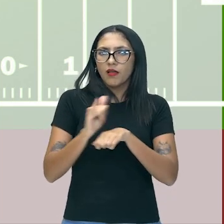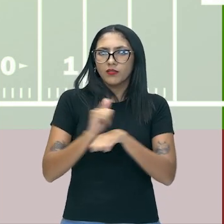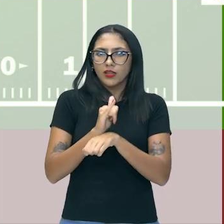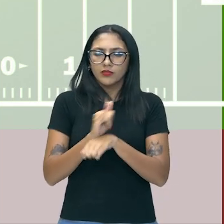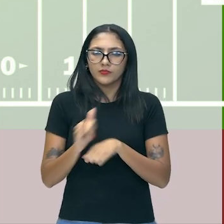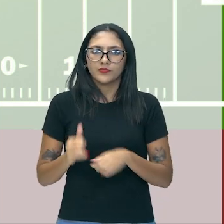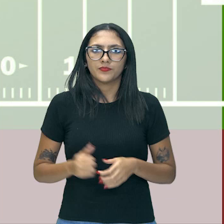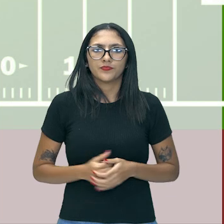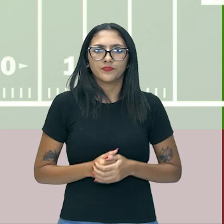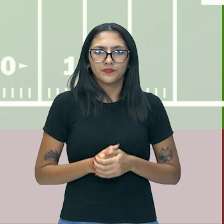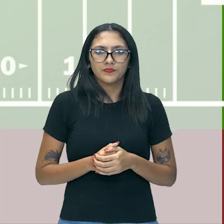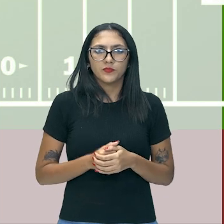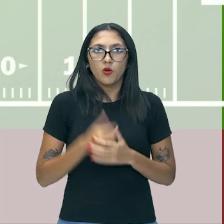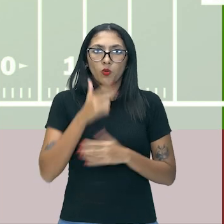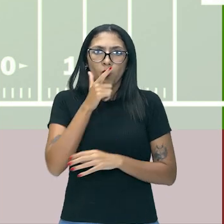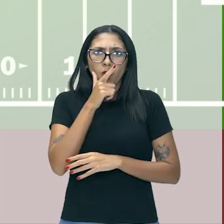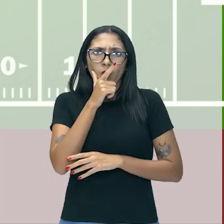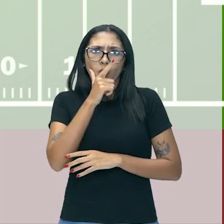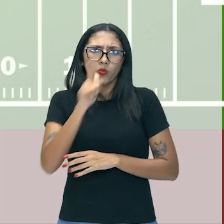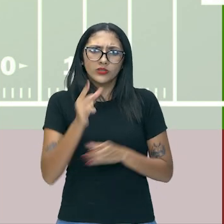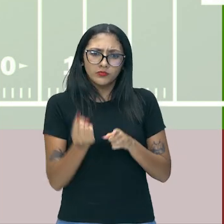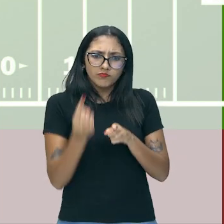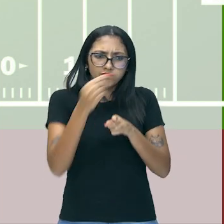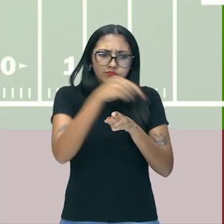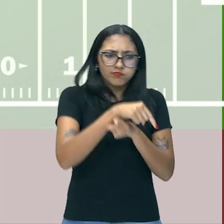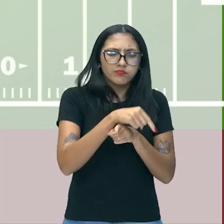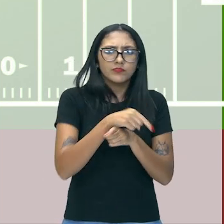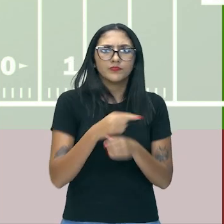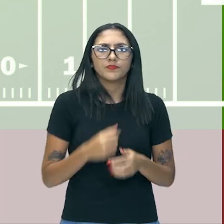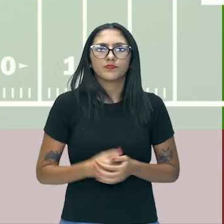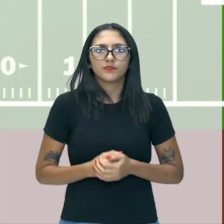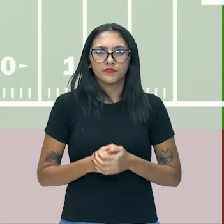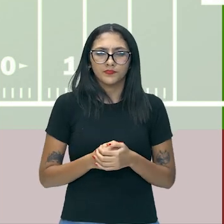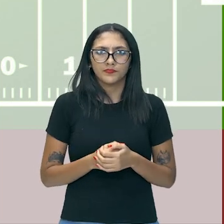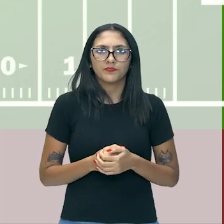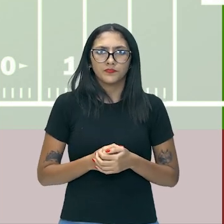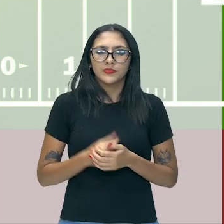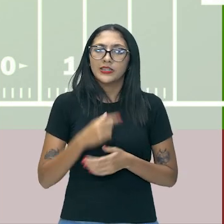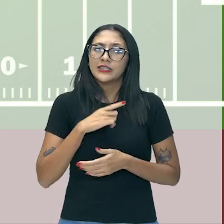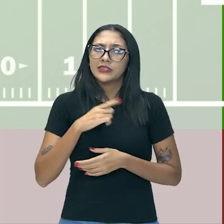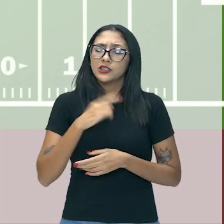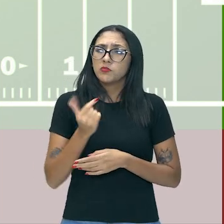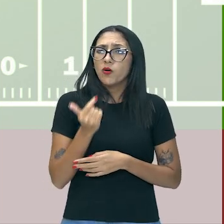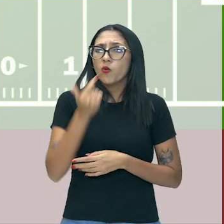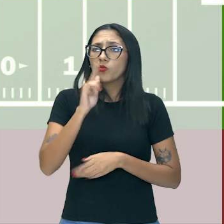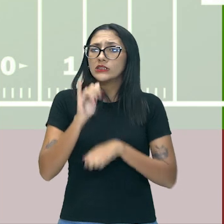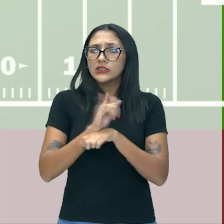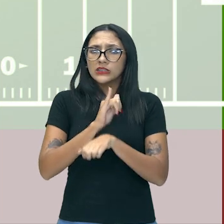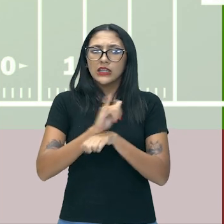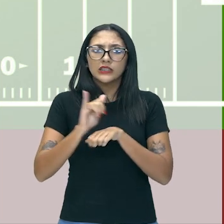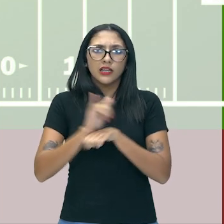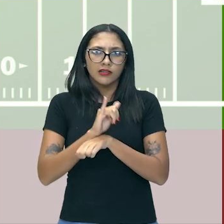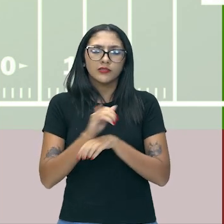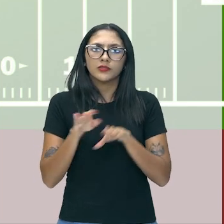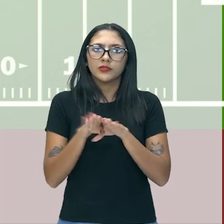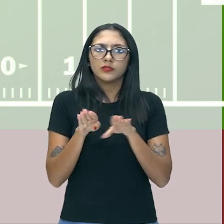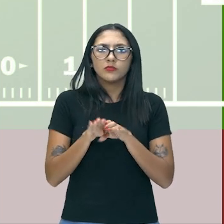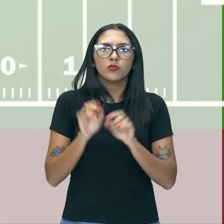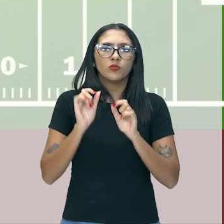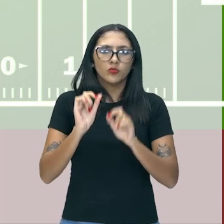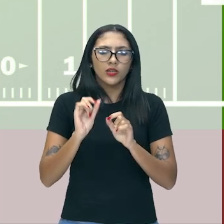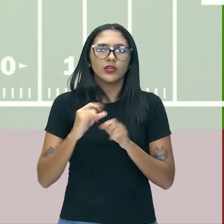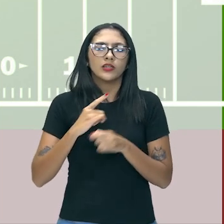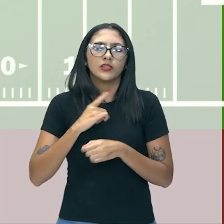E quando eles marcarem o touchdown, também outra forma de pontuar dentro do jogo é através, né, do lance,